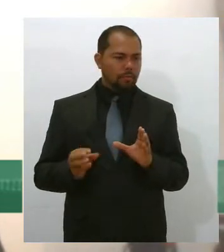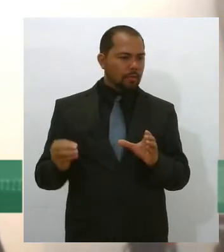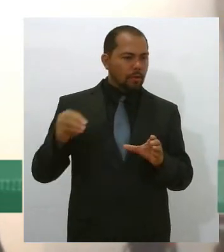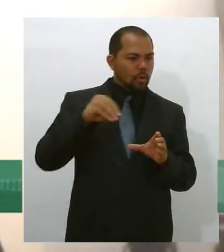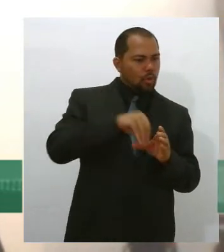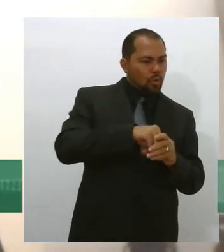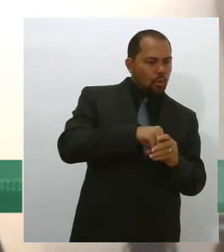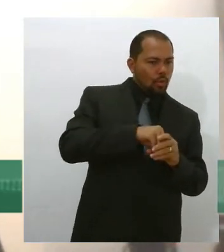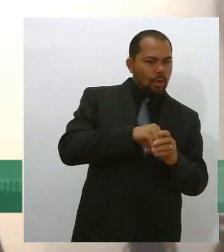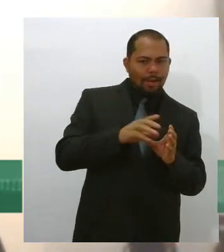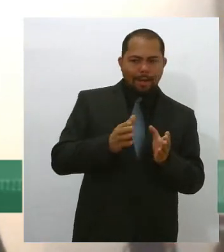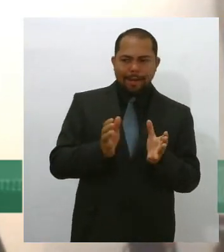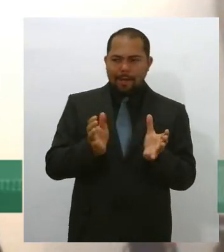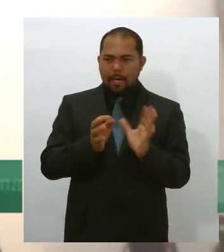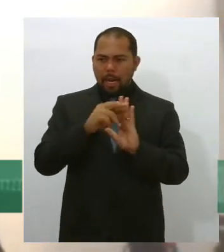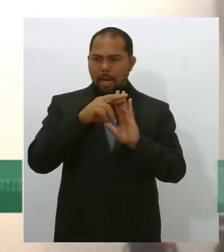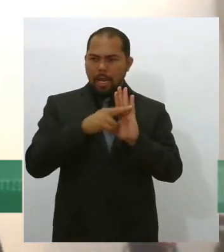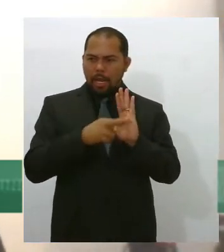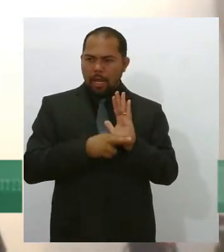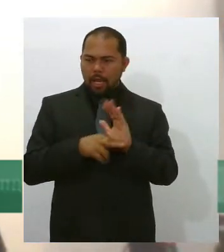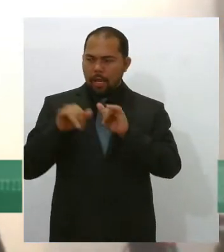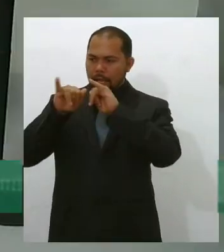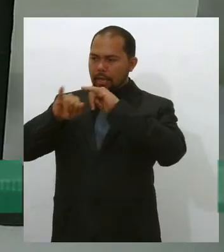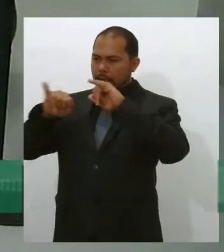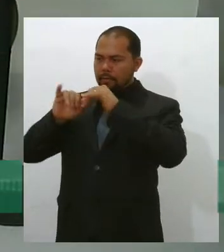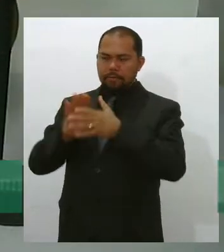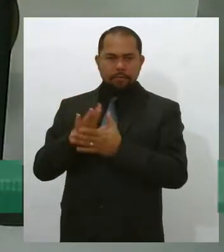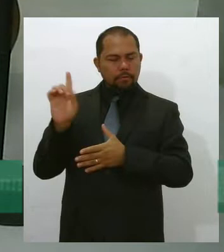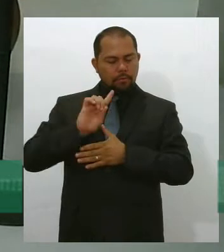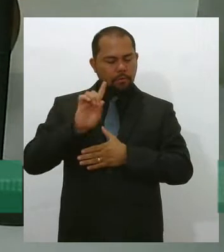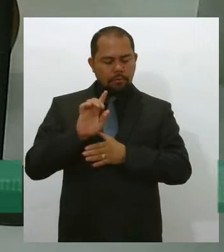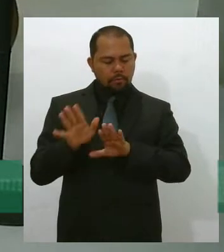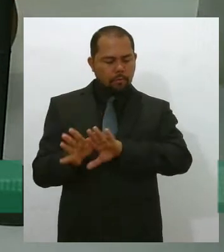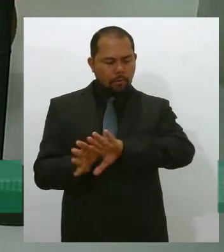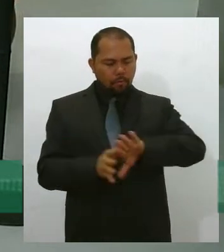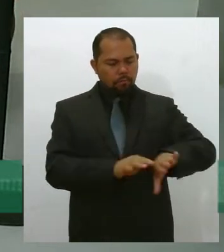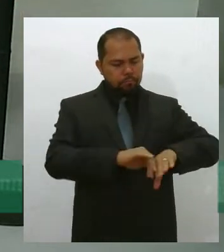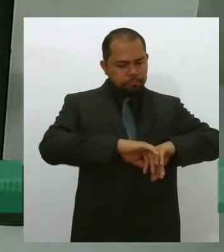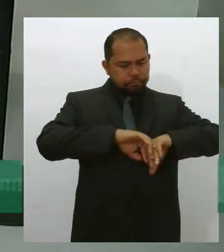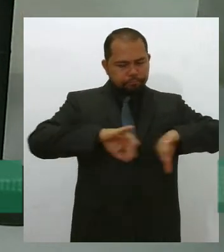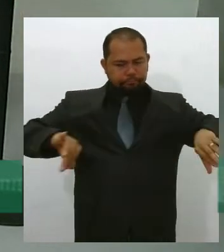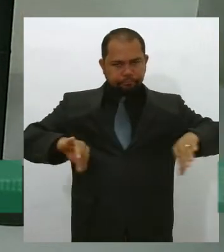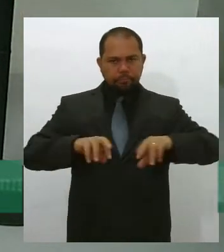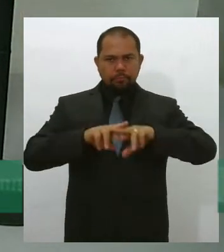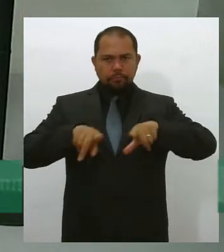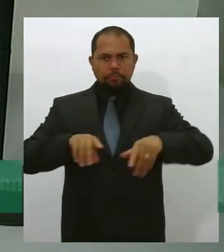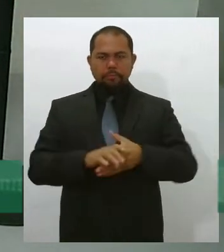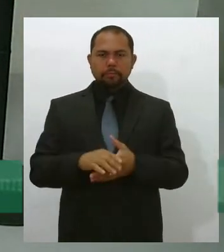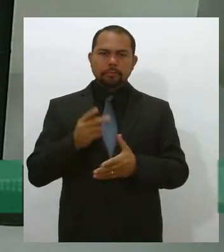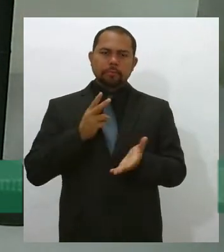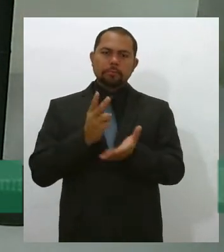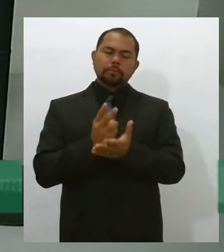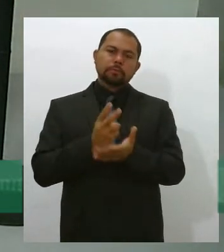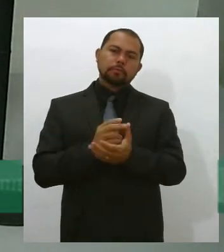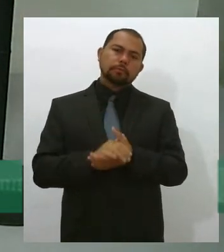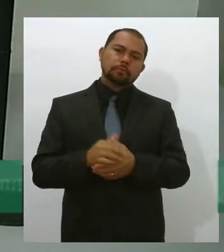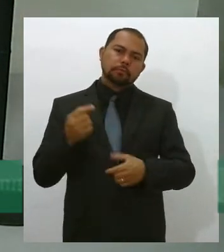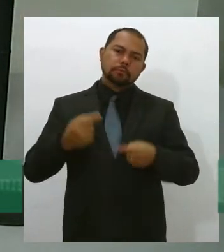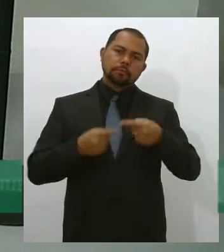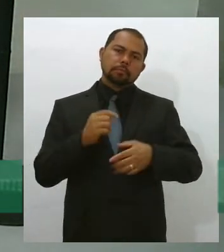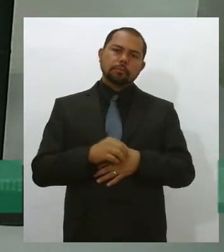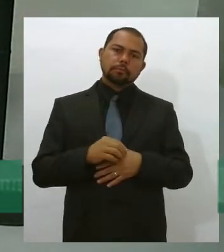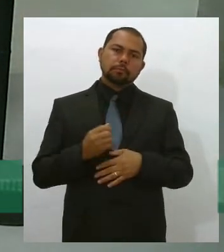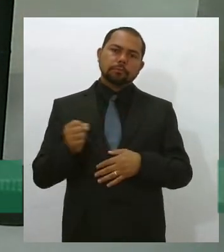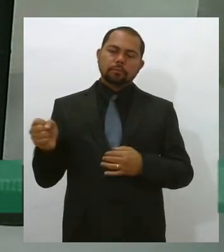Hall da publicidade não entra então pra gente continuar essa essa discussão gostaria de trazer